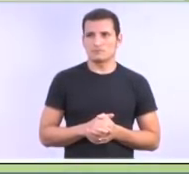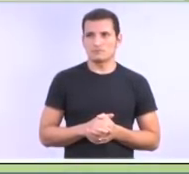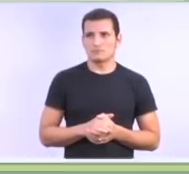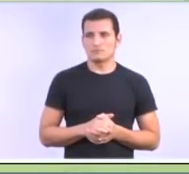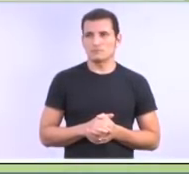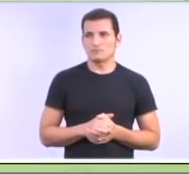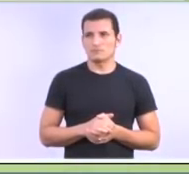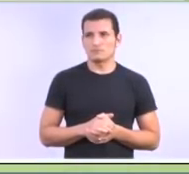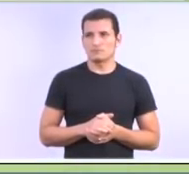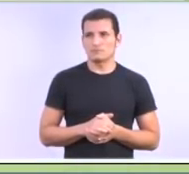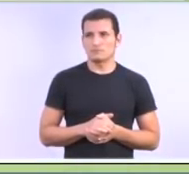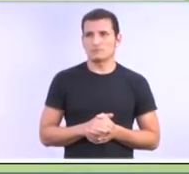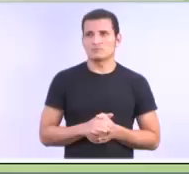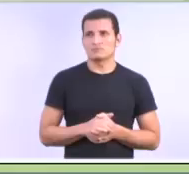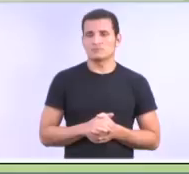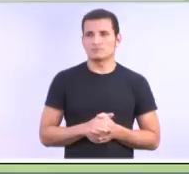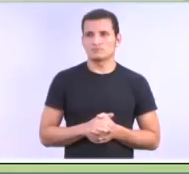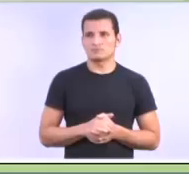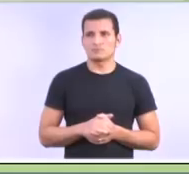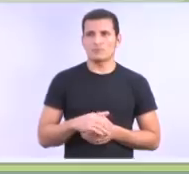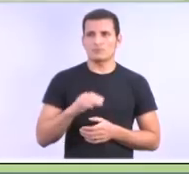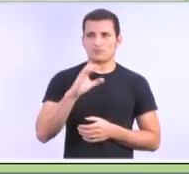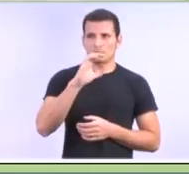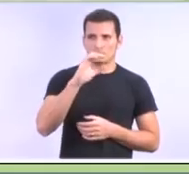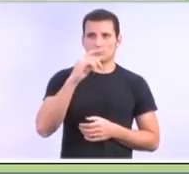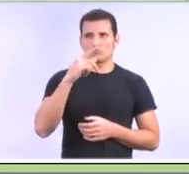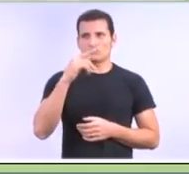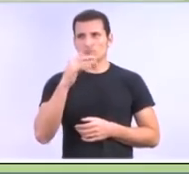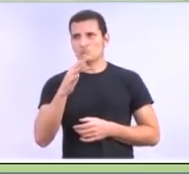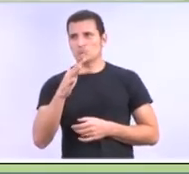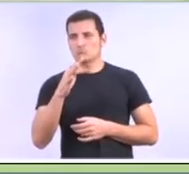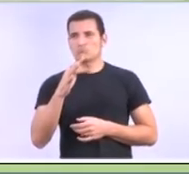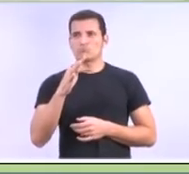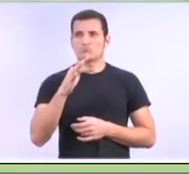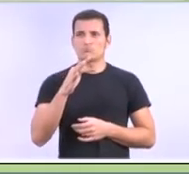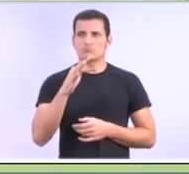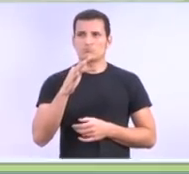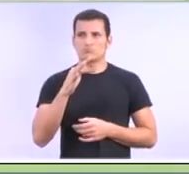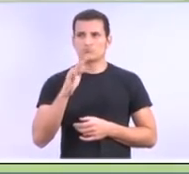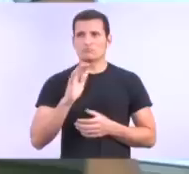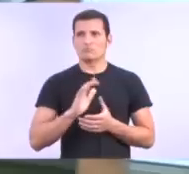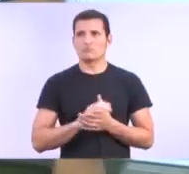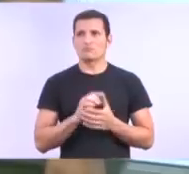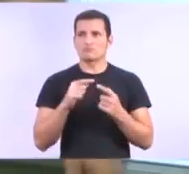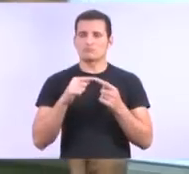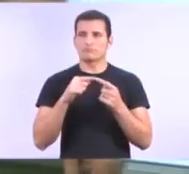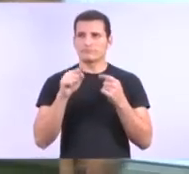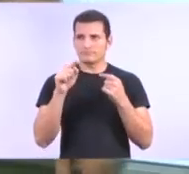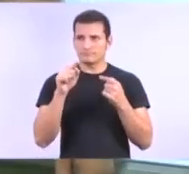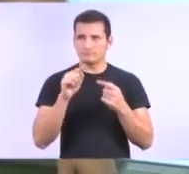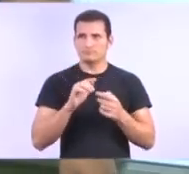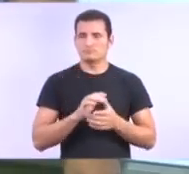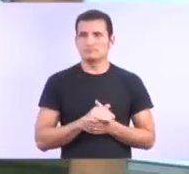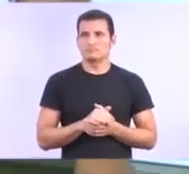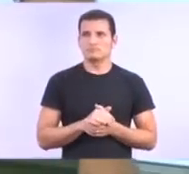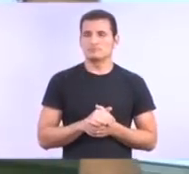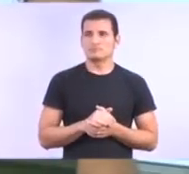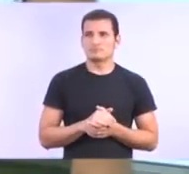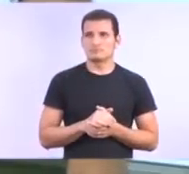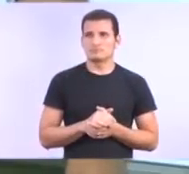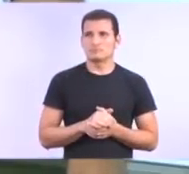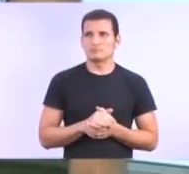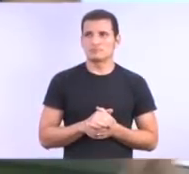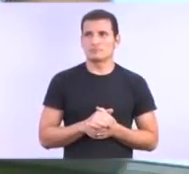exceção dizendo que o CPF é inválido. Quando eu falo que eu quero gerar uma nova exceção, essa exceção pode ser buscada